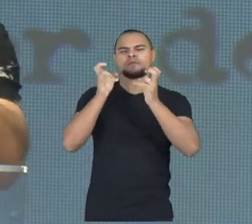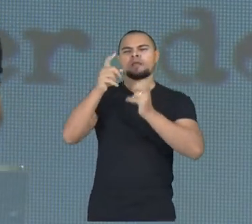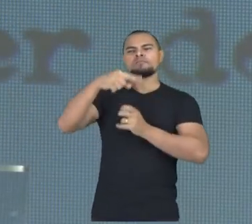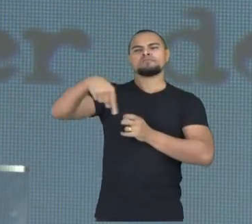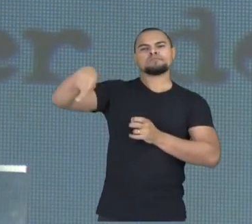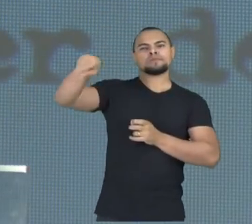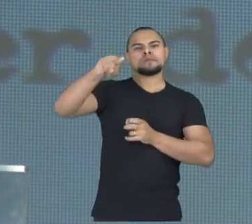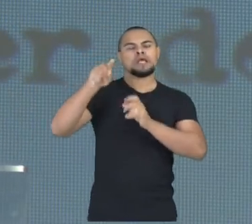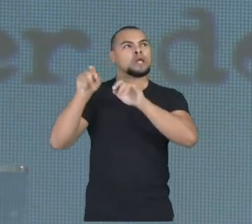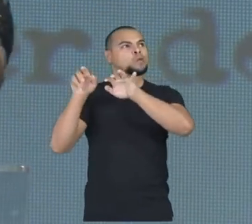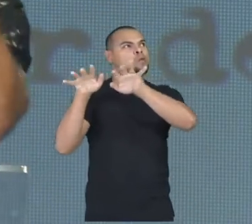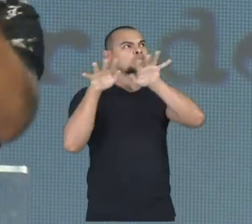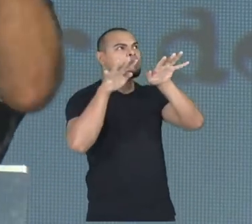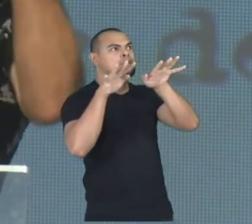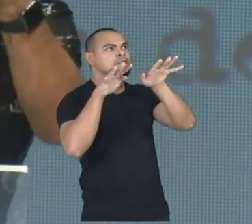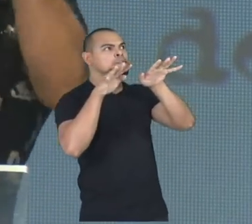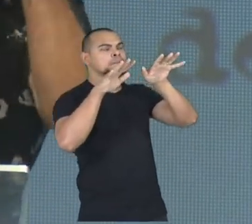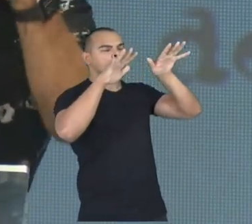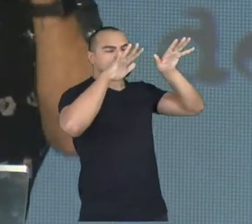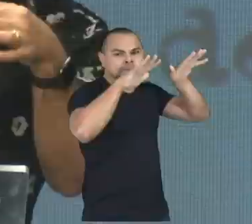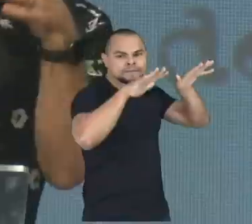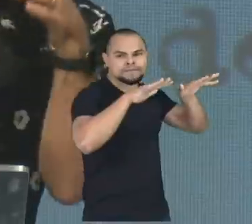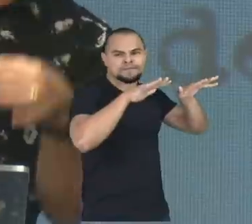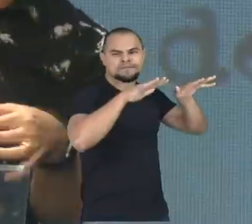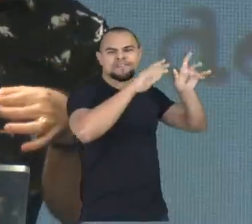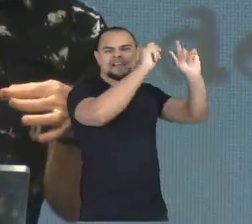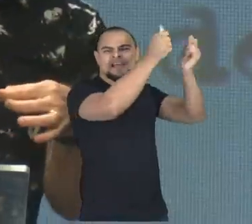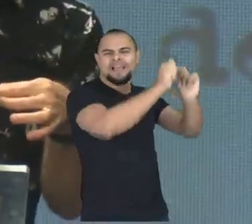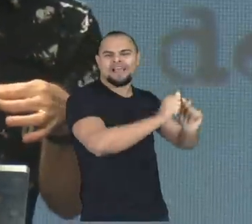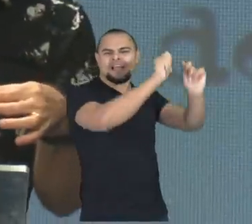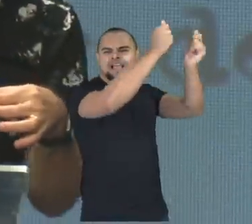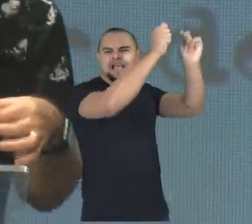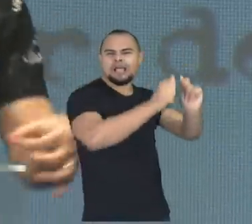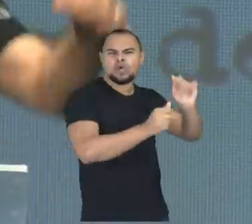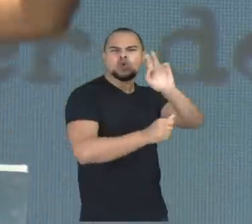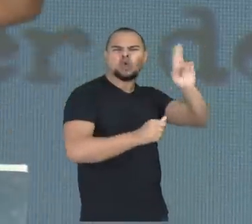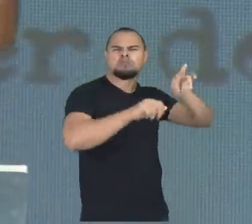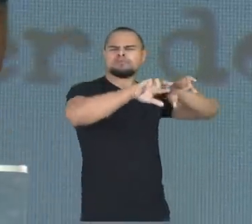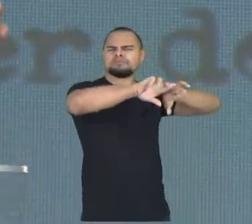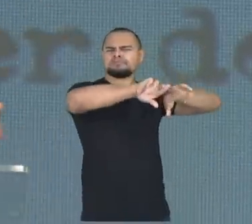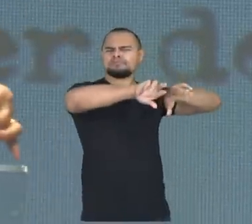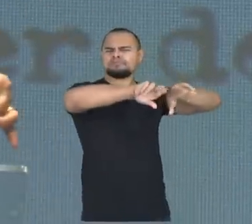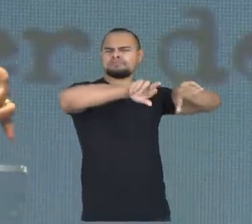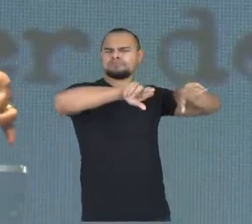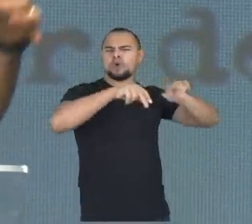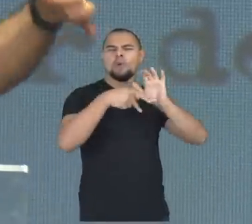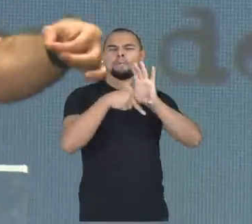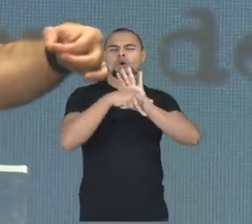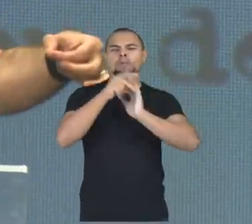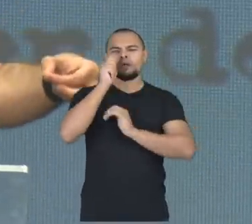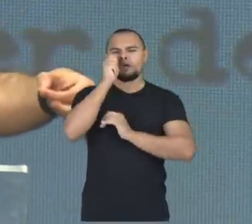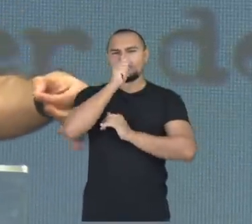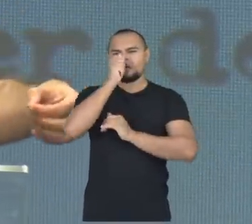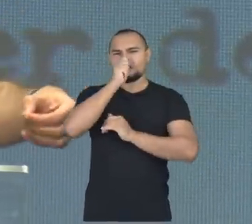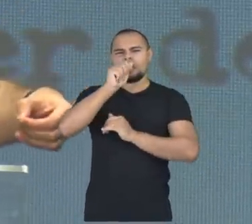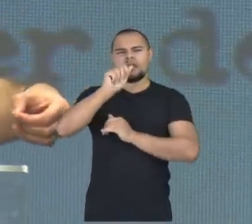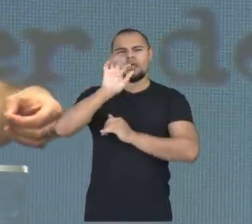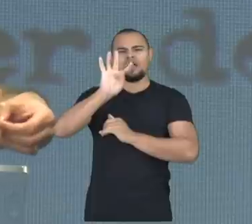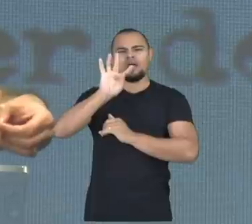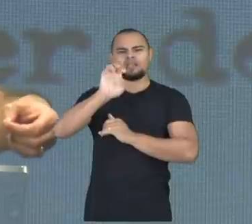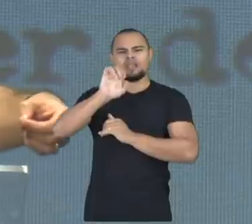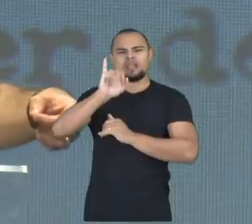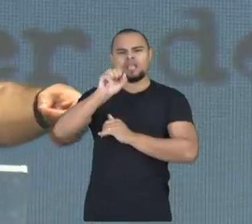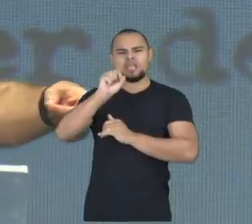ainda que esses ídolos não tenham nomes de divindades religiosas, o próprio ateísmo é um ídolo.